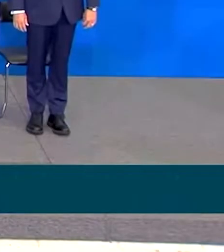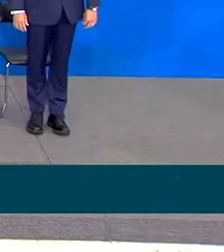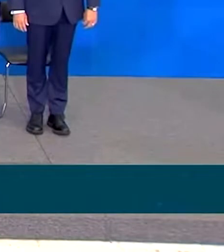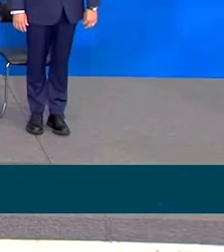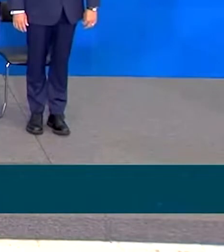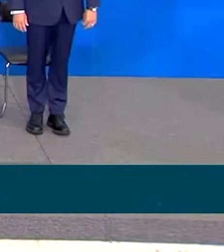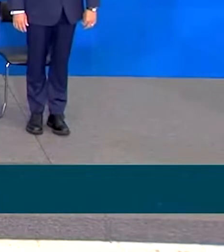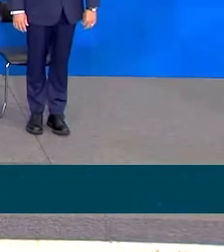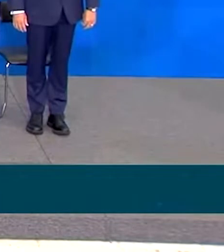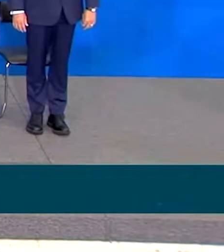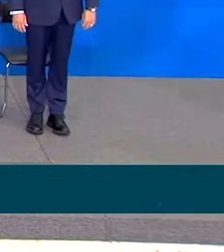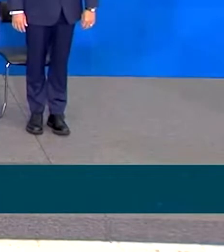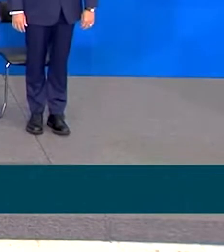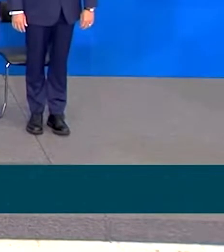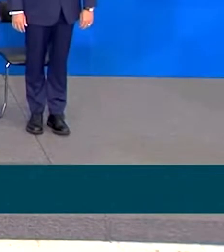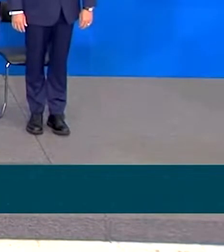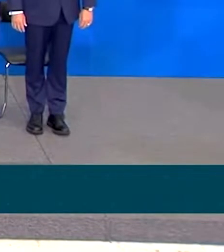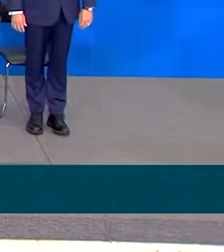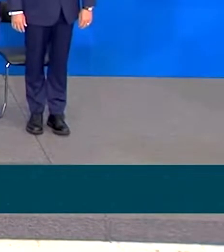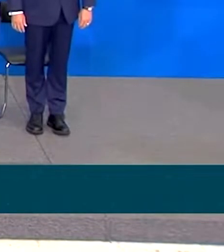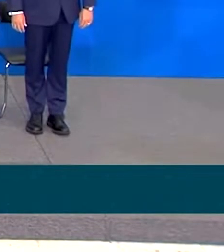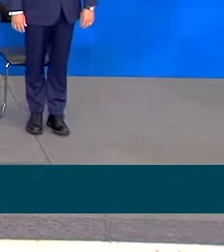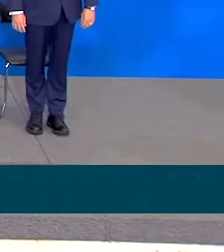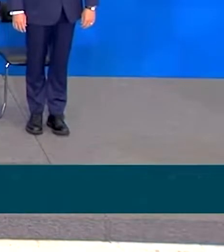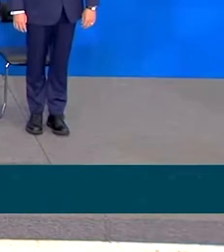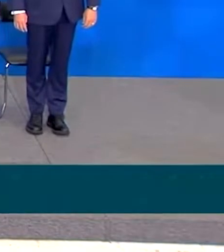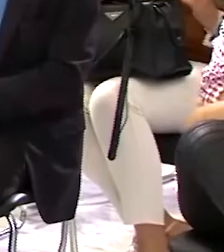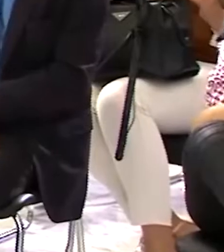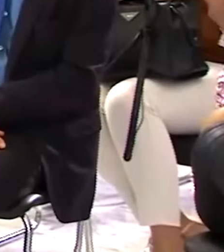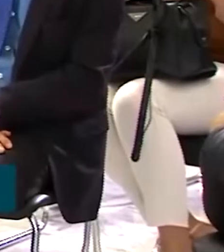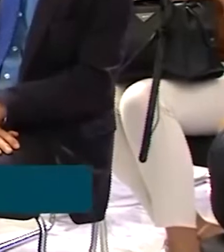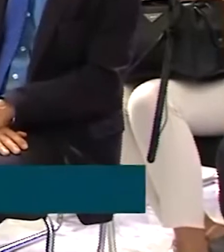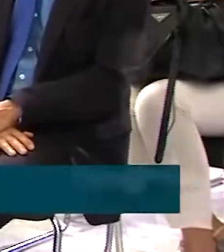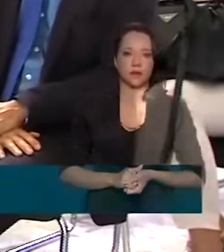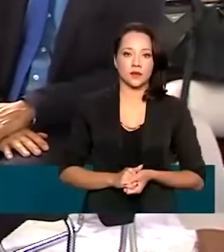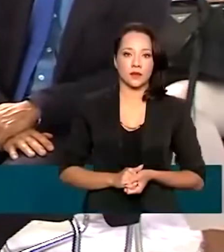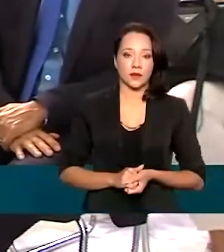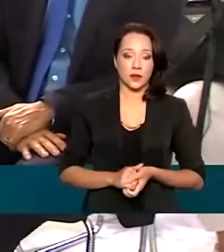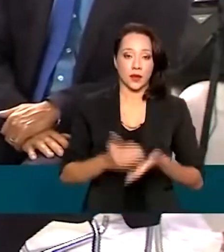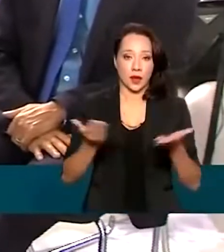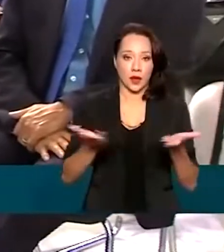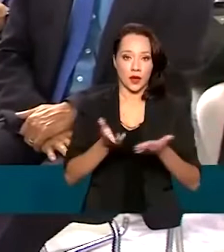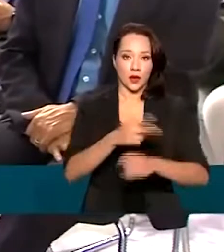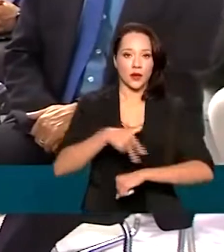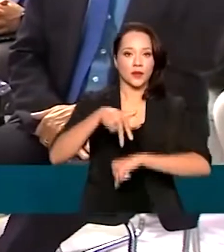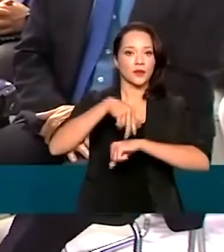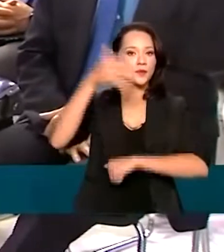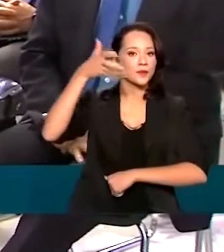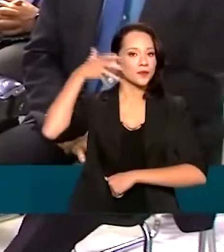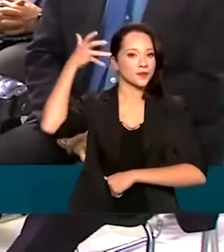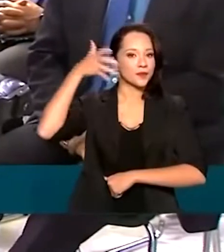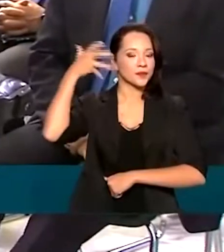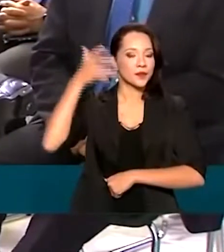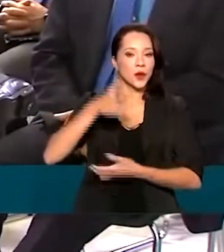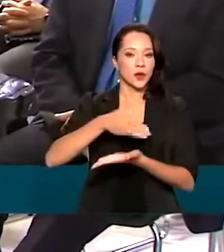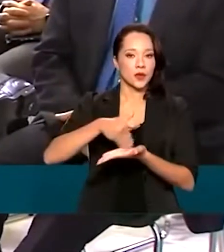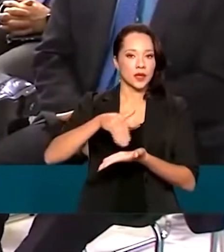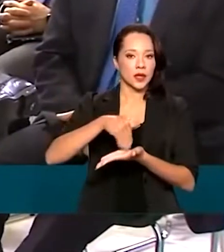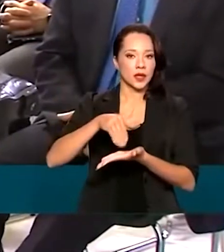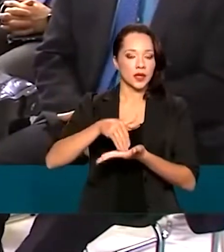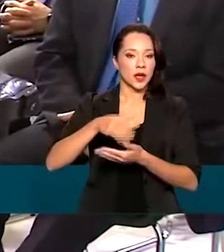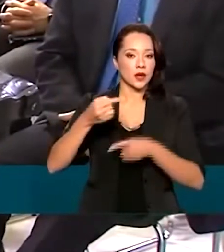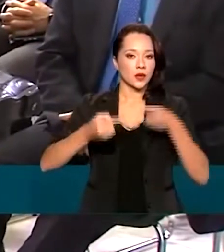pessoas jurídicas de direito privado responsáveis pela constituição, utilização, gestão e